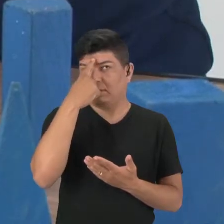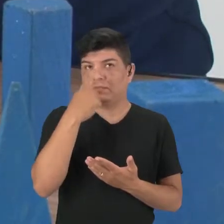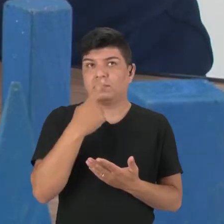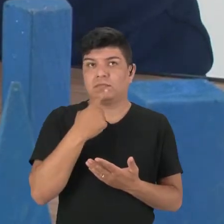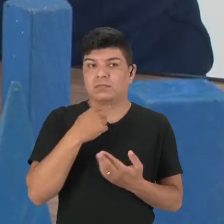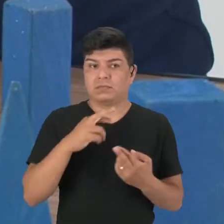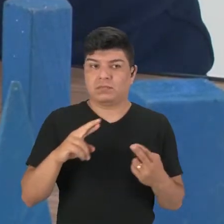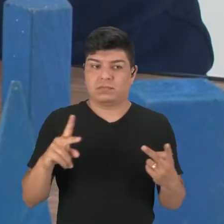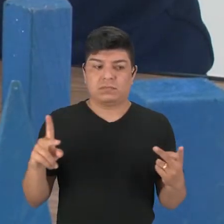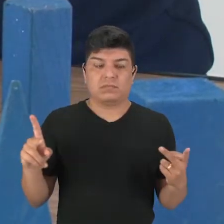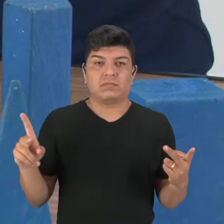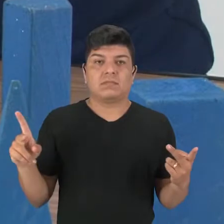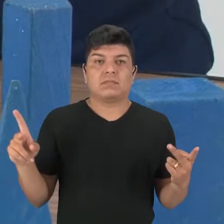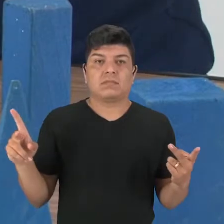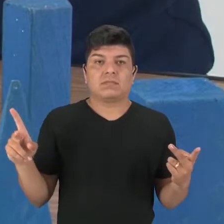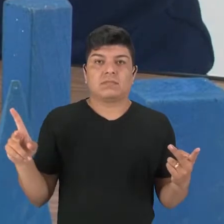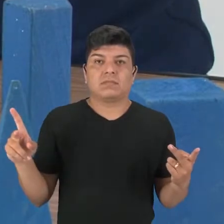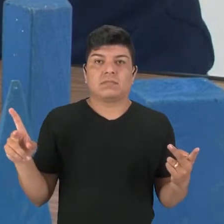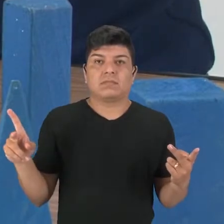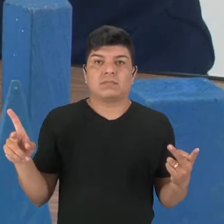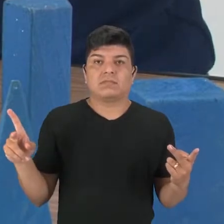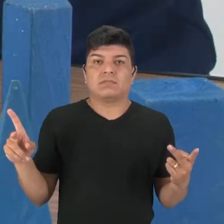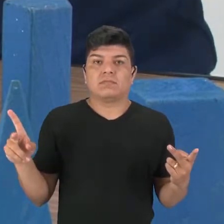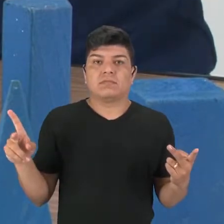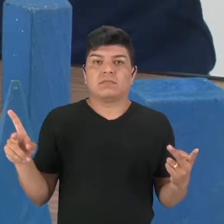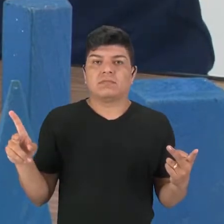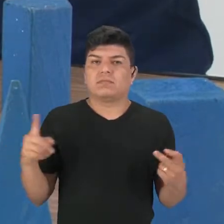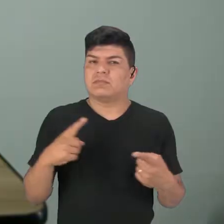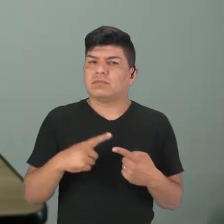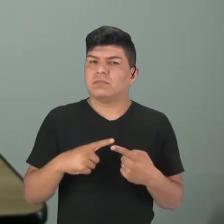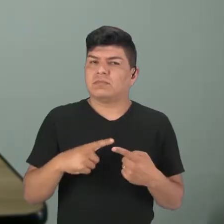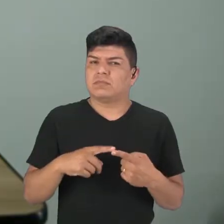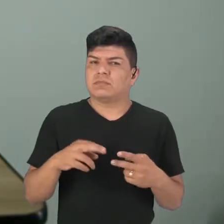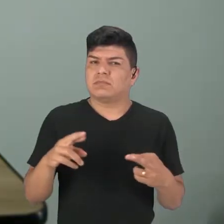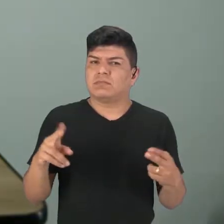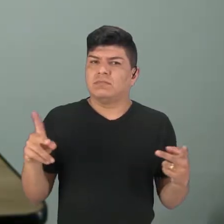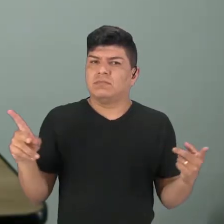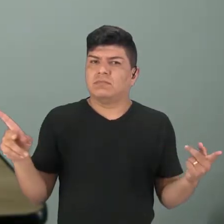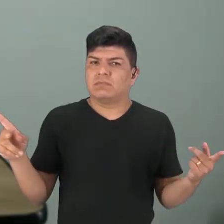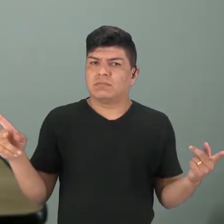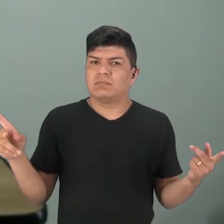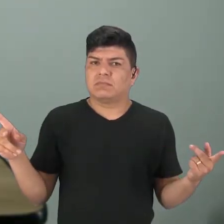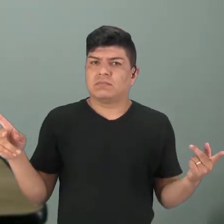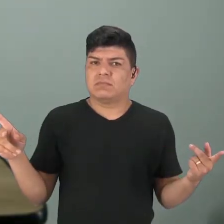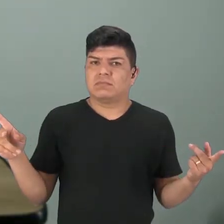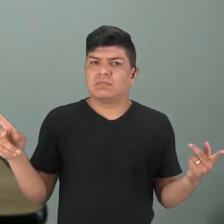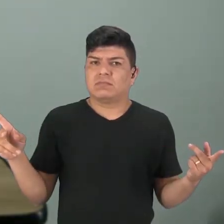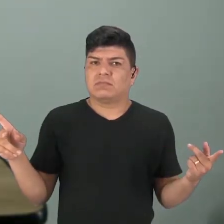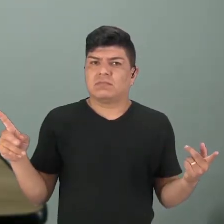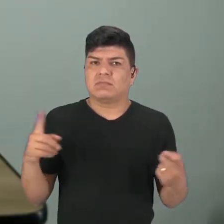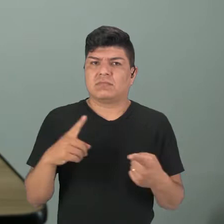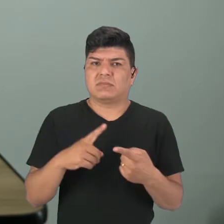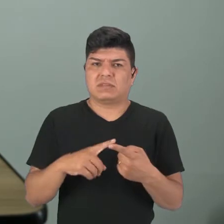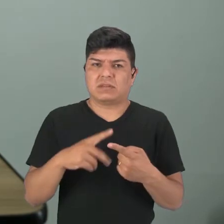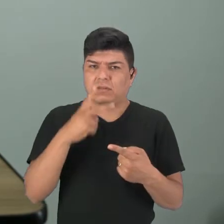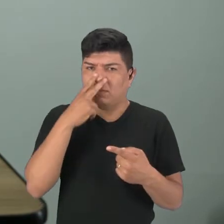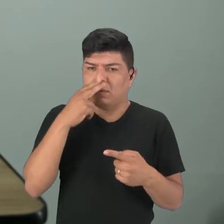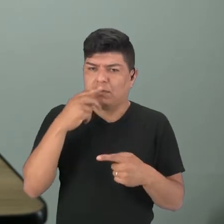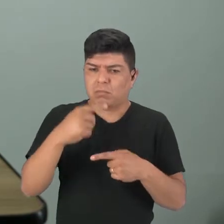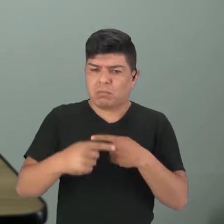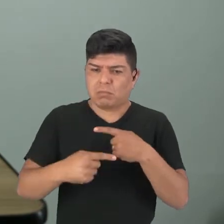pouco diferente das outras, né? Por que será que ela é diferente? Ah, será que é porque ela rola,